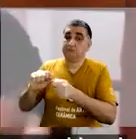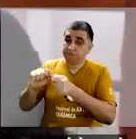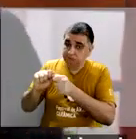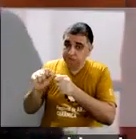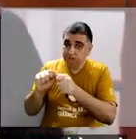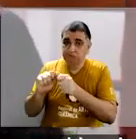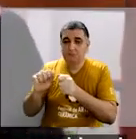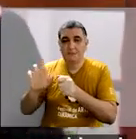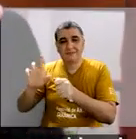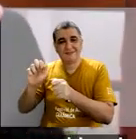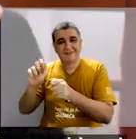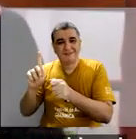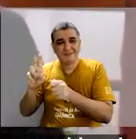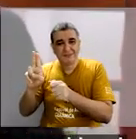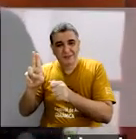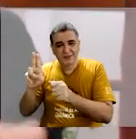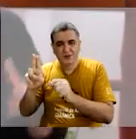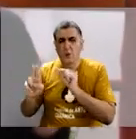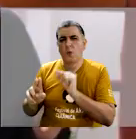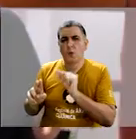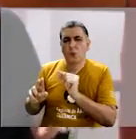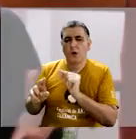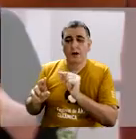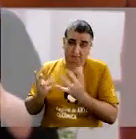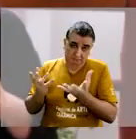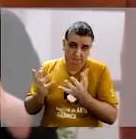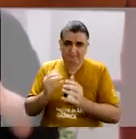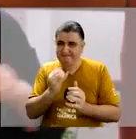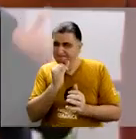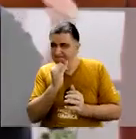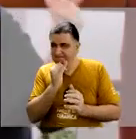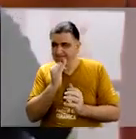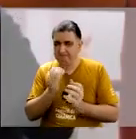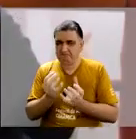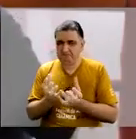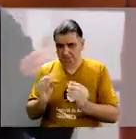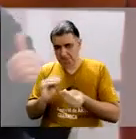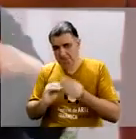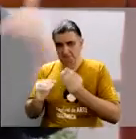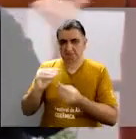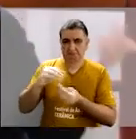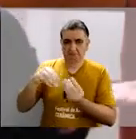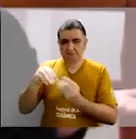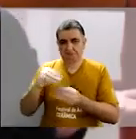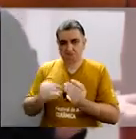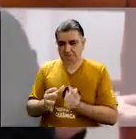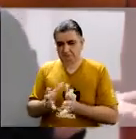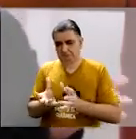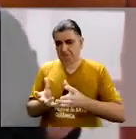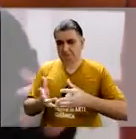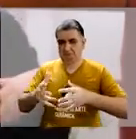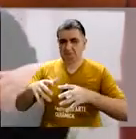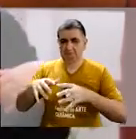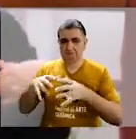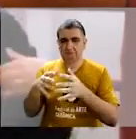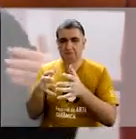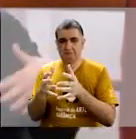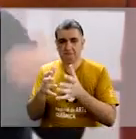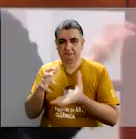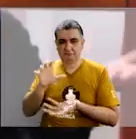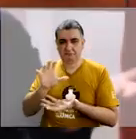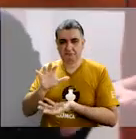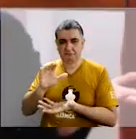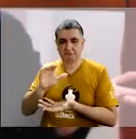fazer essas peças, que consiste basicamente em você ter uma peça